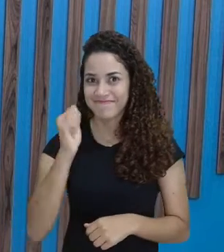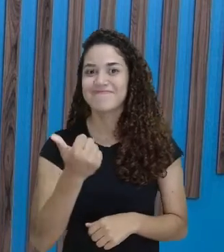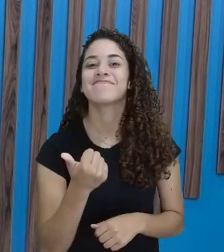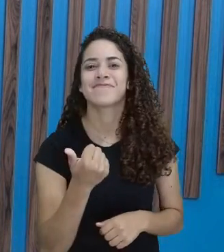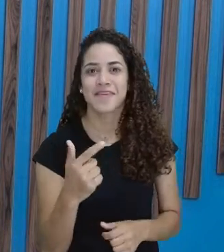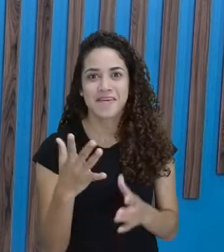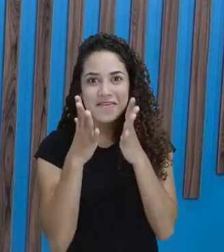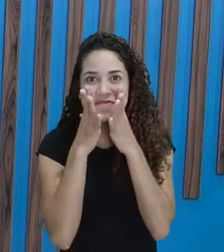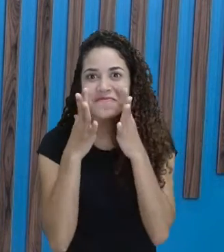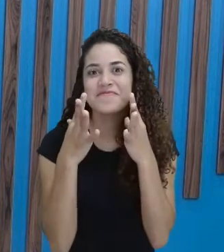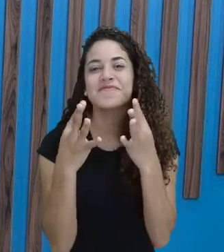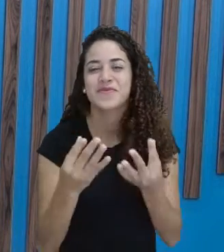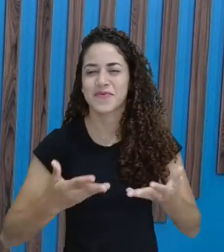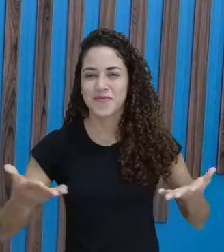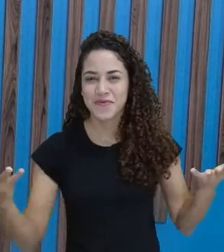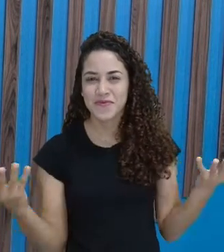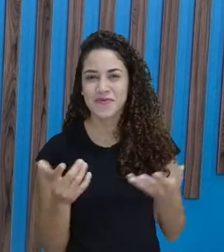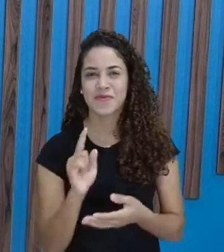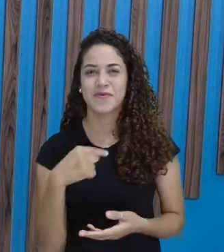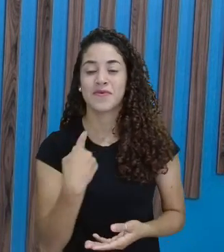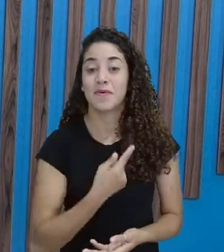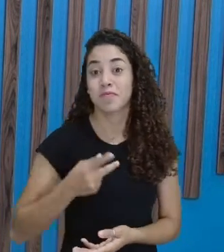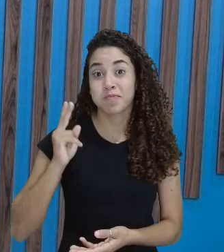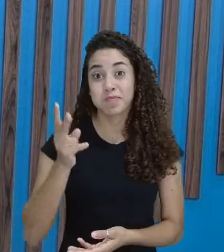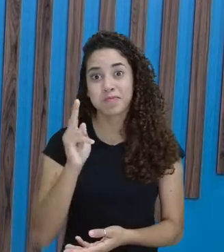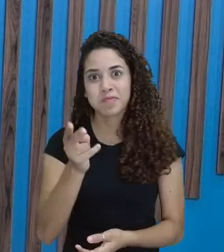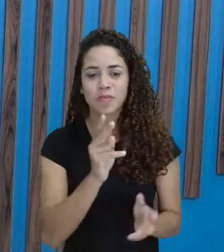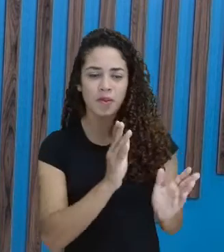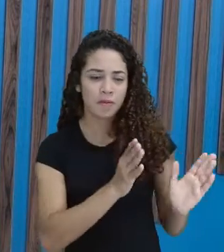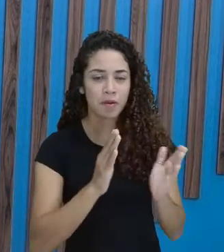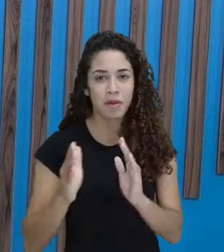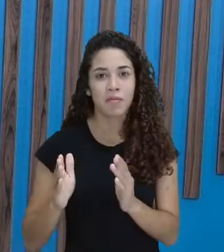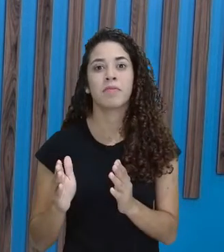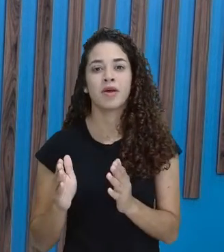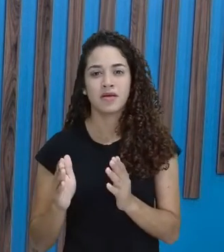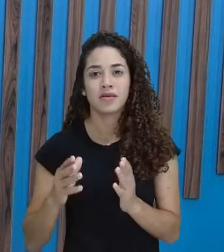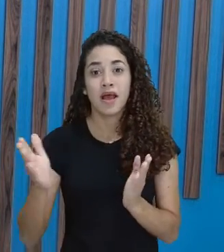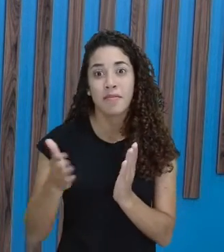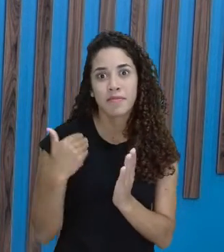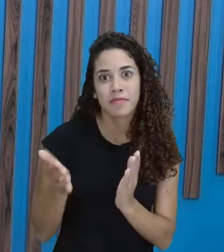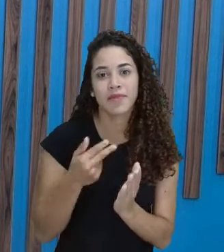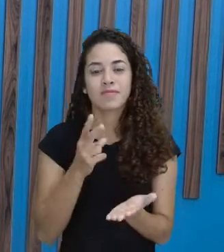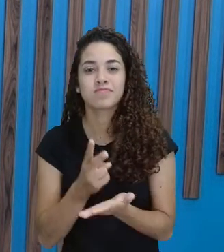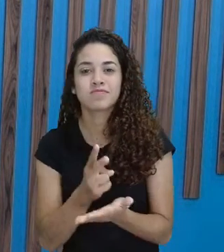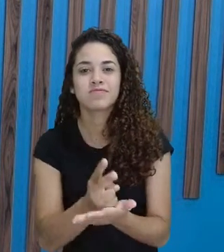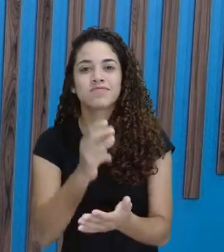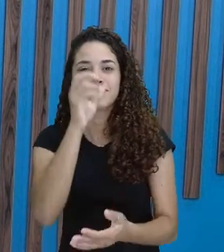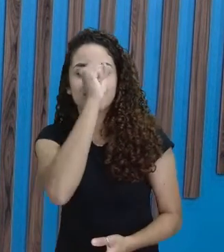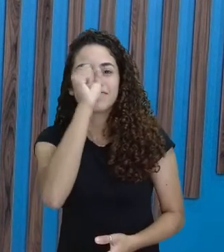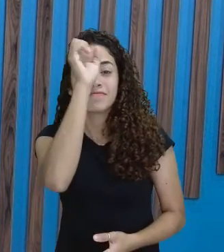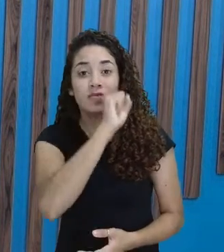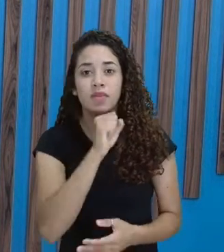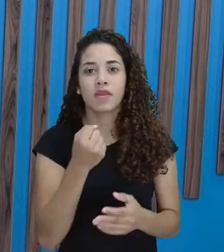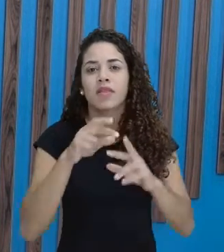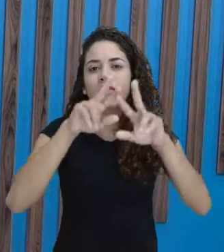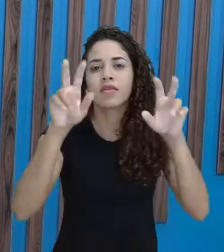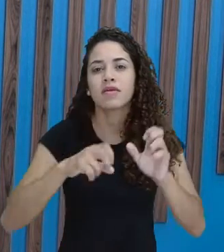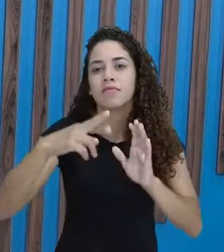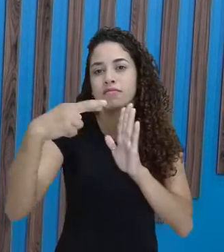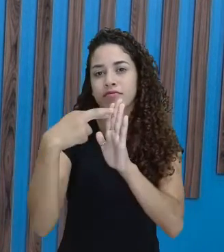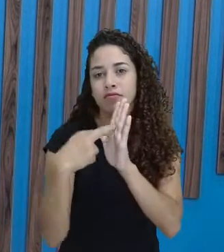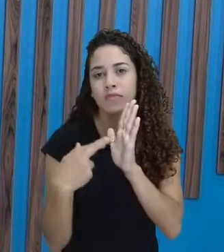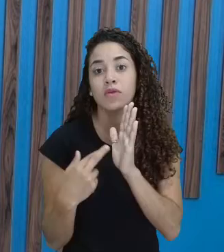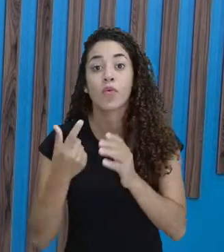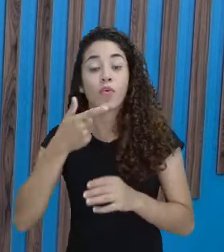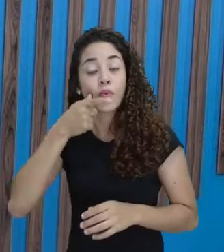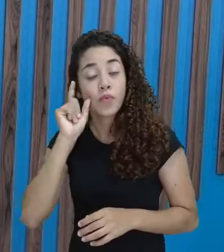fica bem atento, porque hoje a gente está continuando aquela sequência do Caderno do Aprender Sempre sobre regras. A gente viu ontem